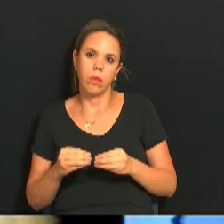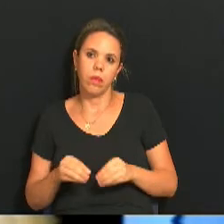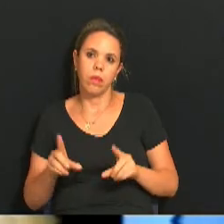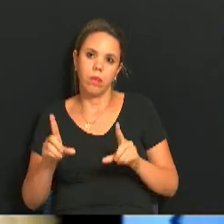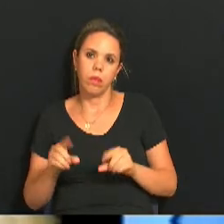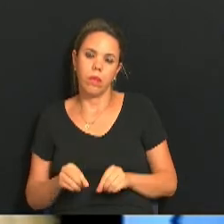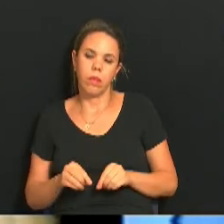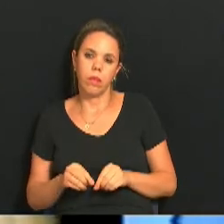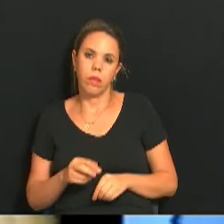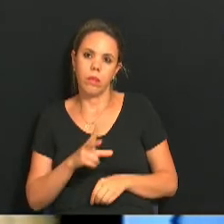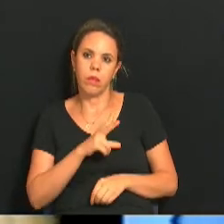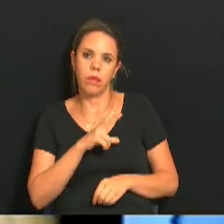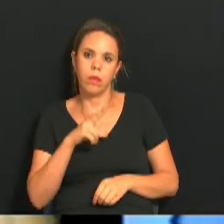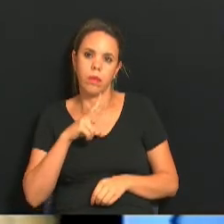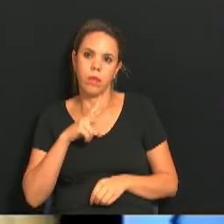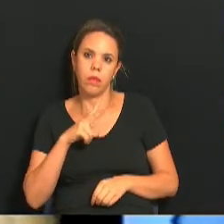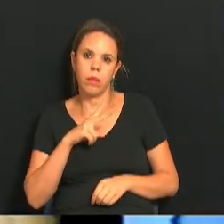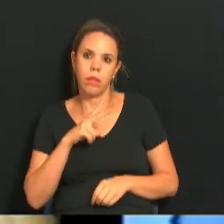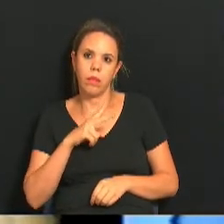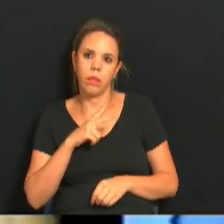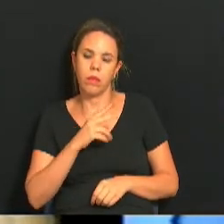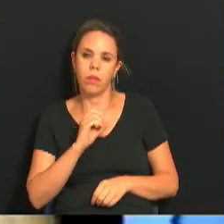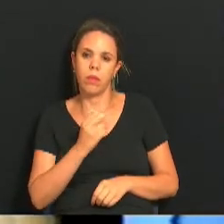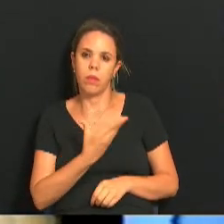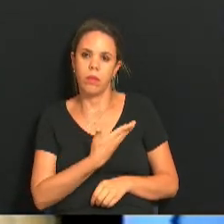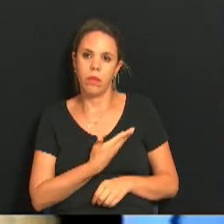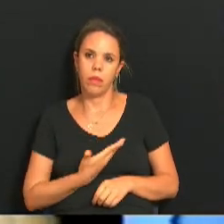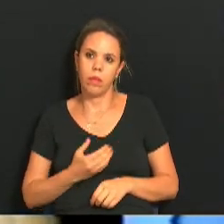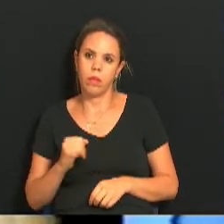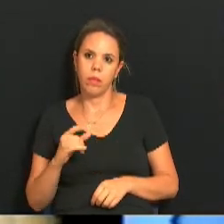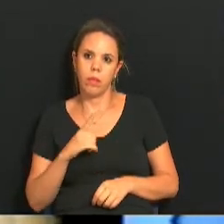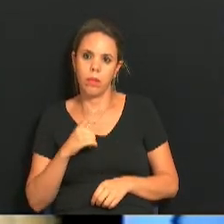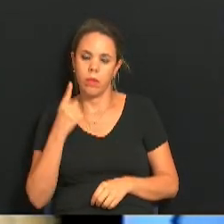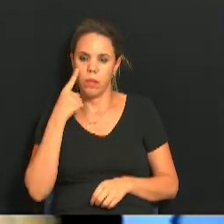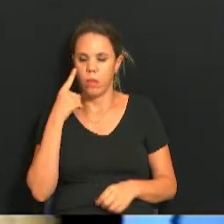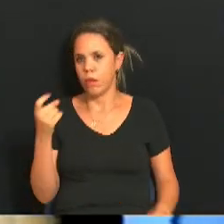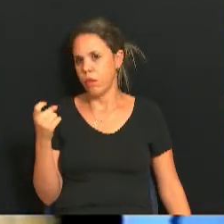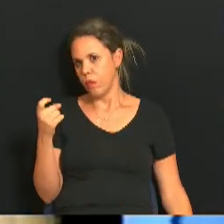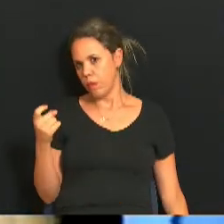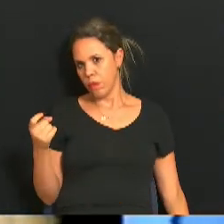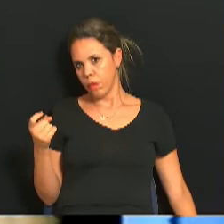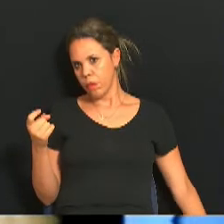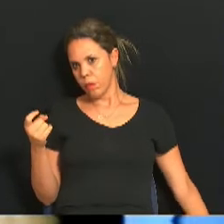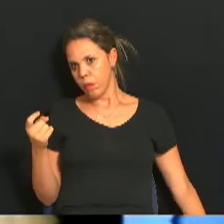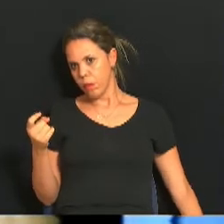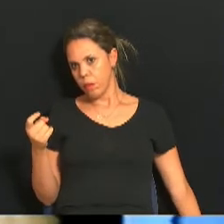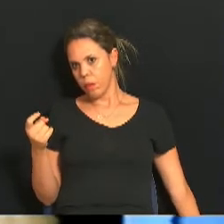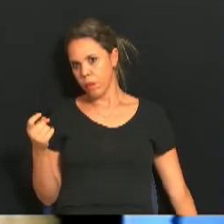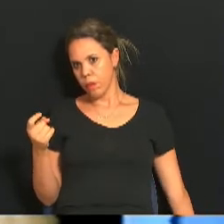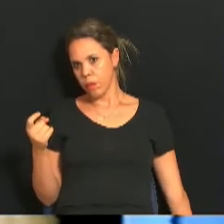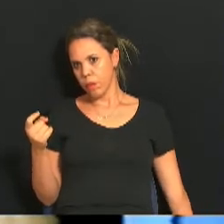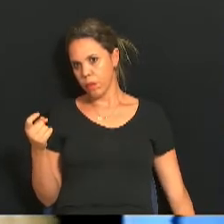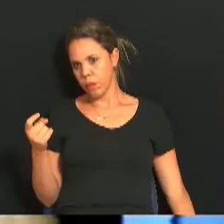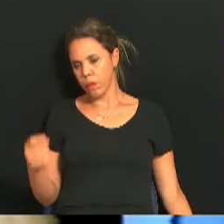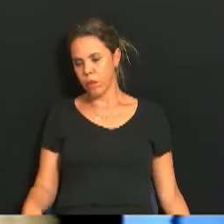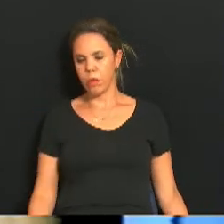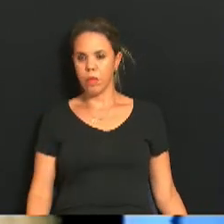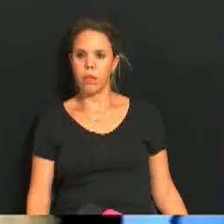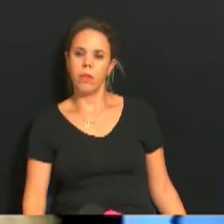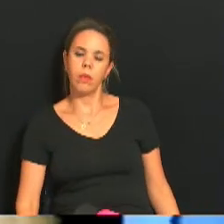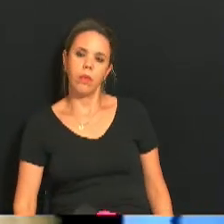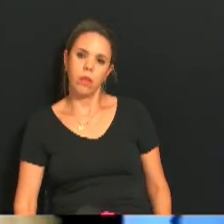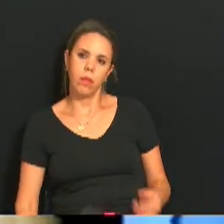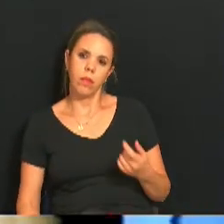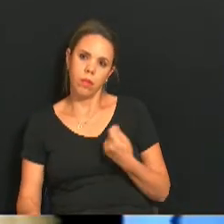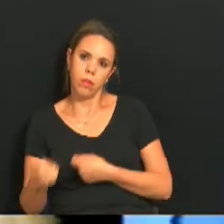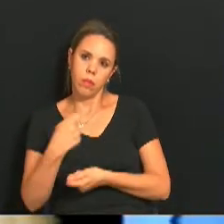proprietário público ou privado então aqui está dizendo que o mesmo interesse é o endereço permanente o